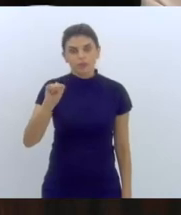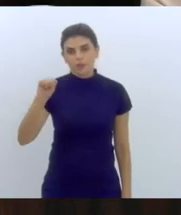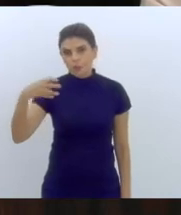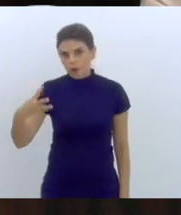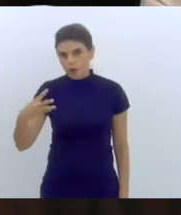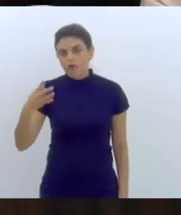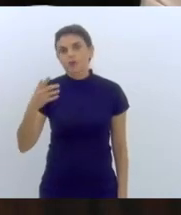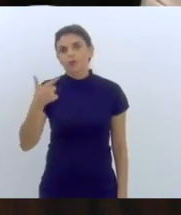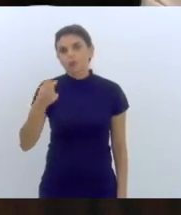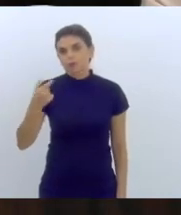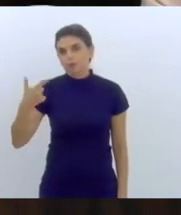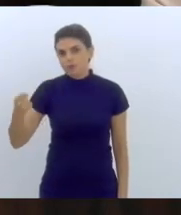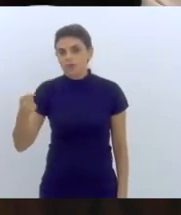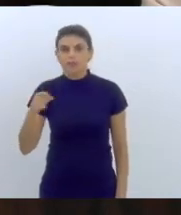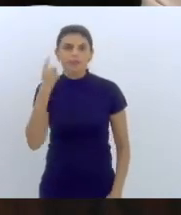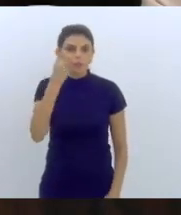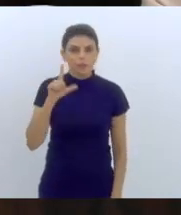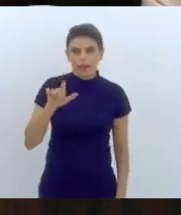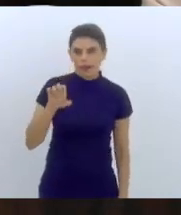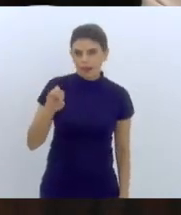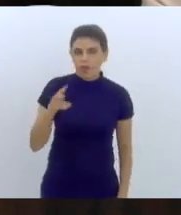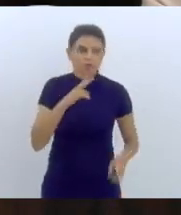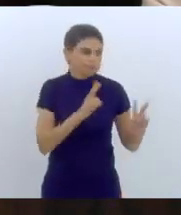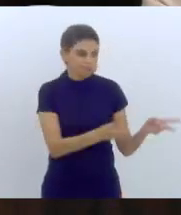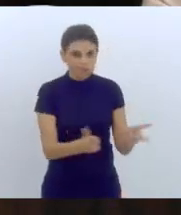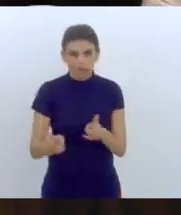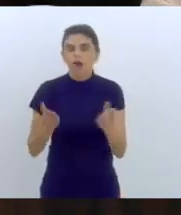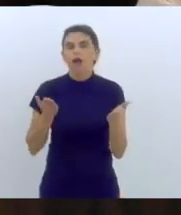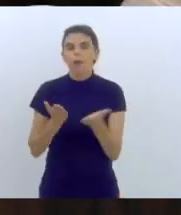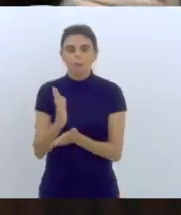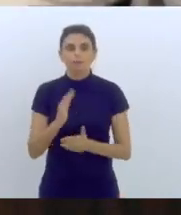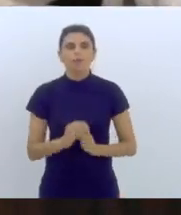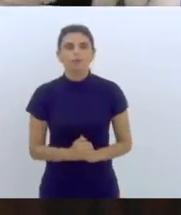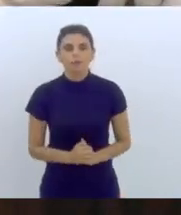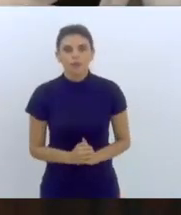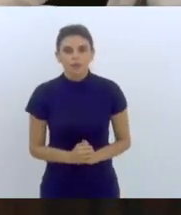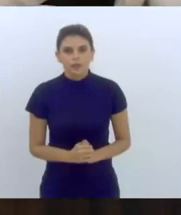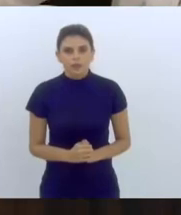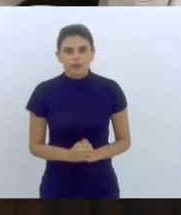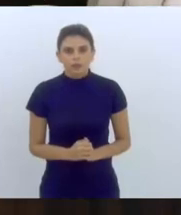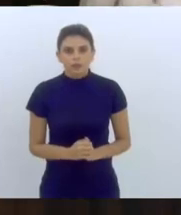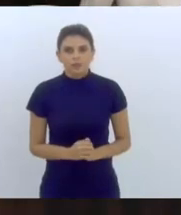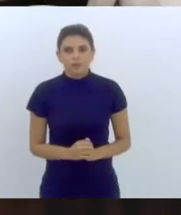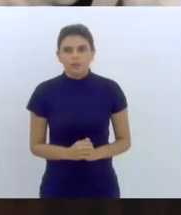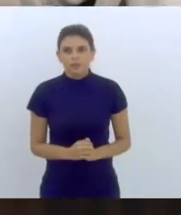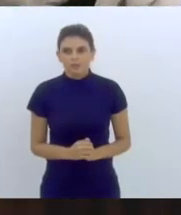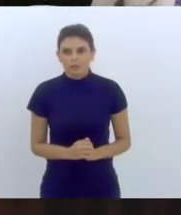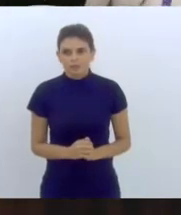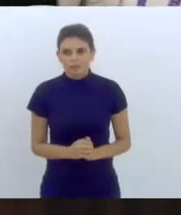autoria do deputado Léo Vieira. Os senhores que aprovam permaneçam como estão. Aprovado. Nada mais havendo tratar na ordem do